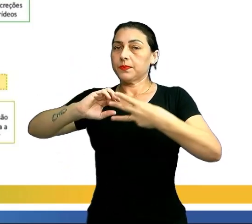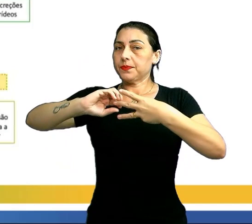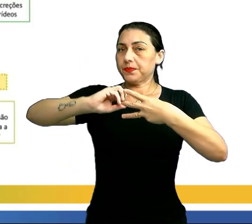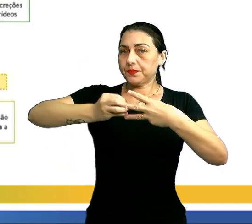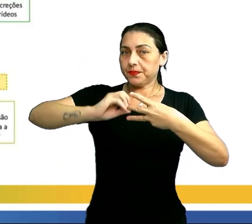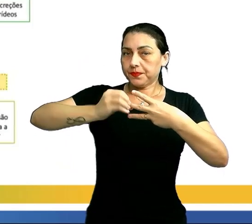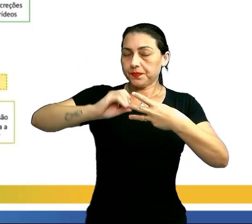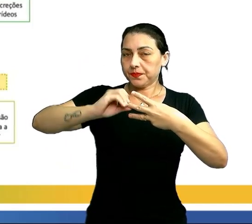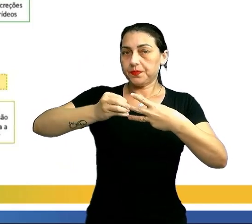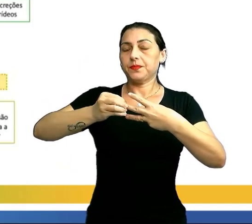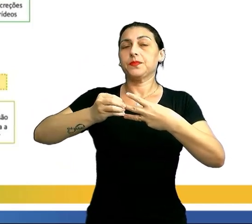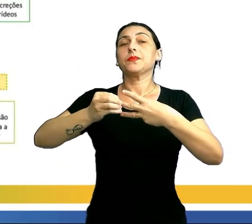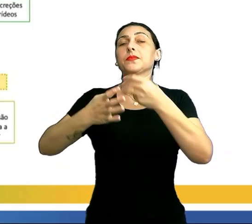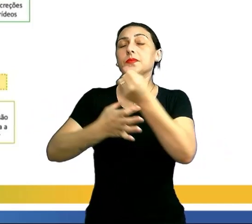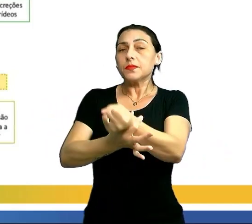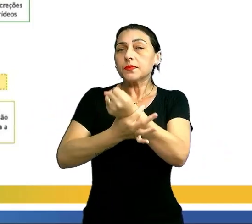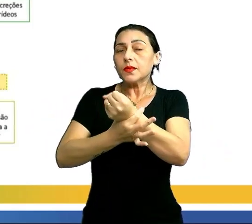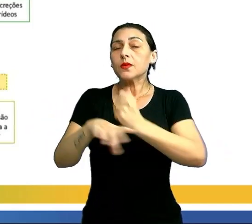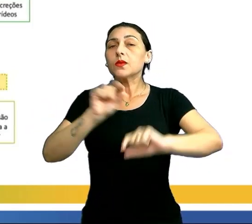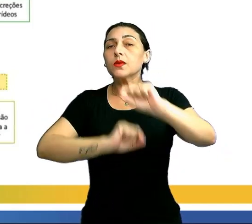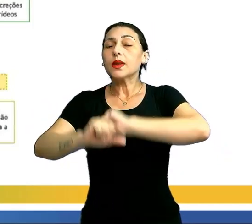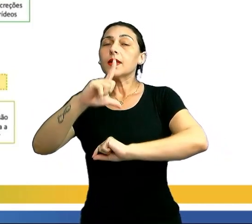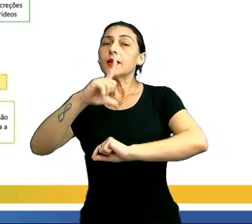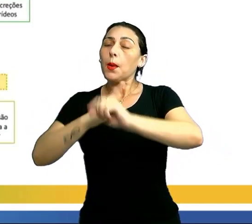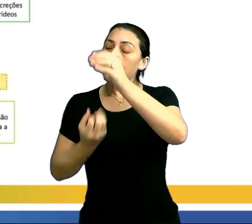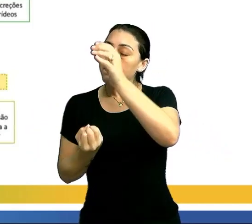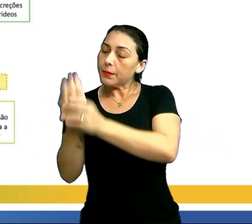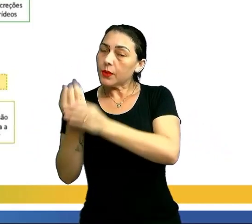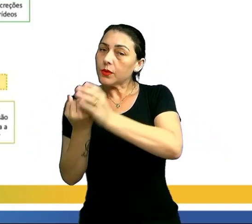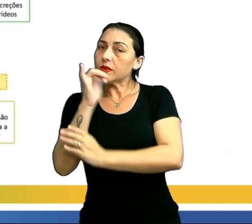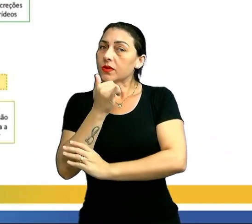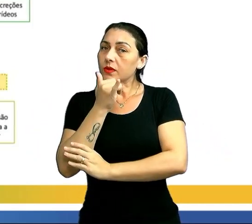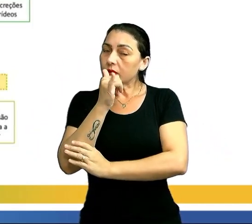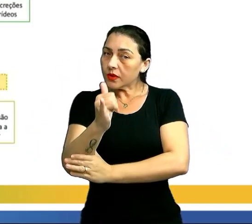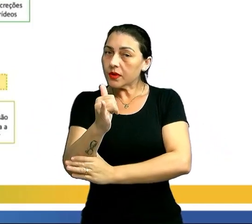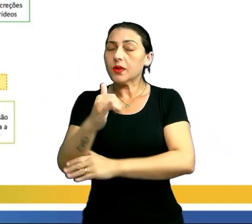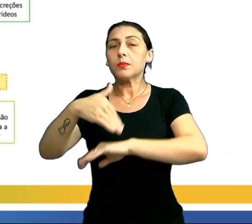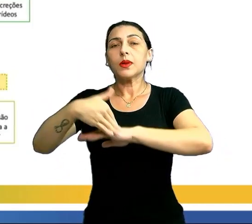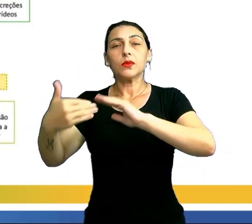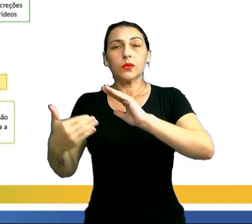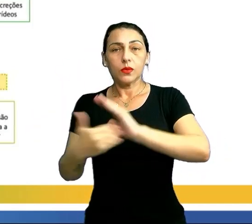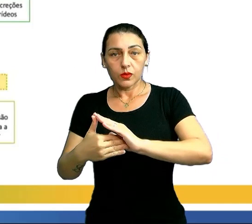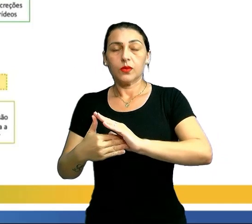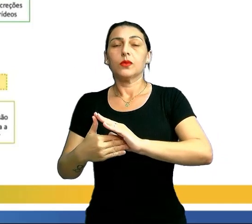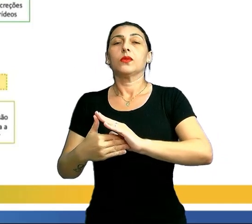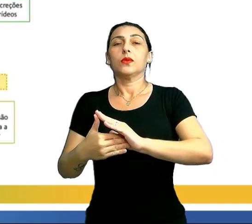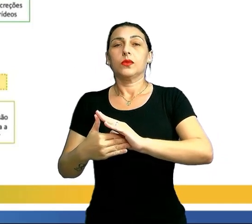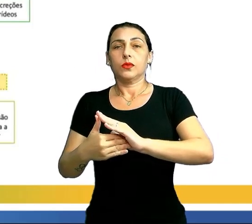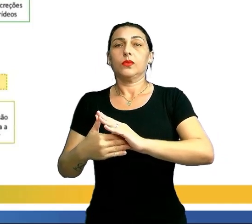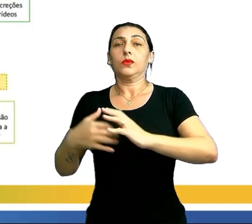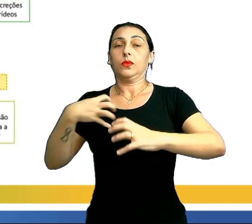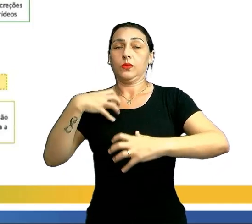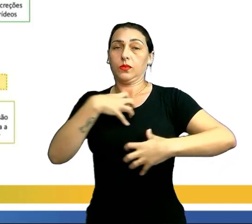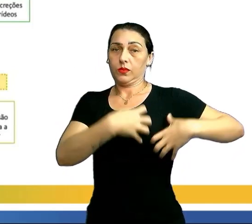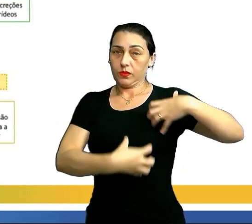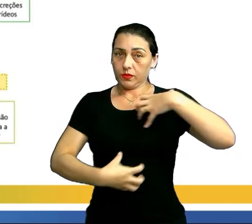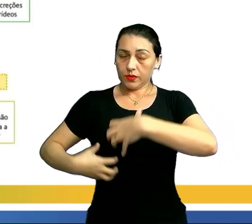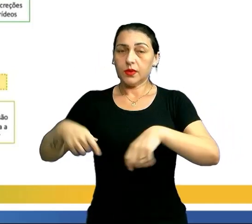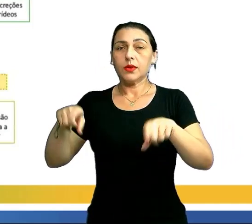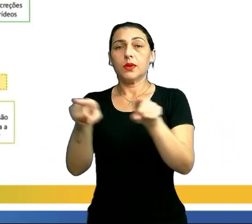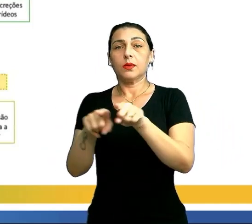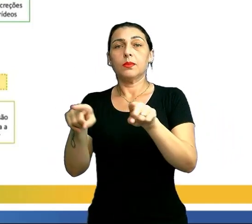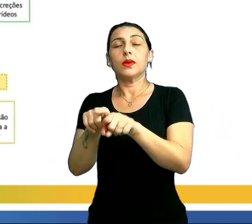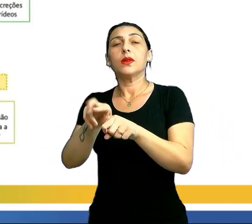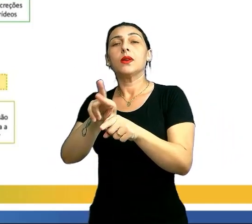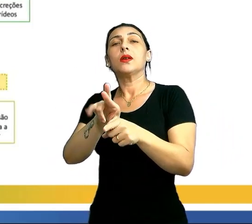Essa respiração garante que haja produção de energia para todo o organismo. Tem os